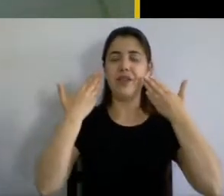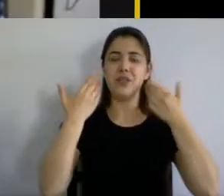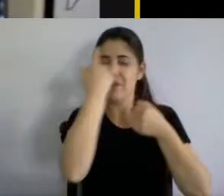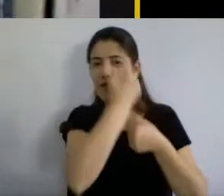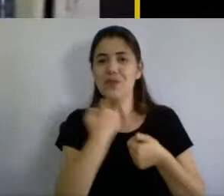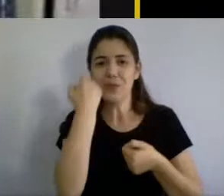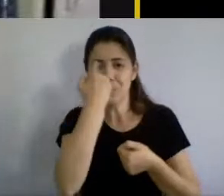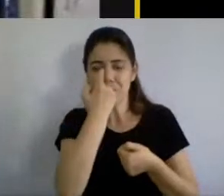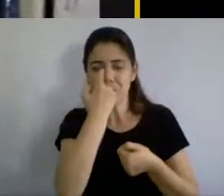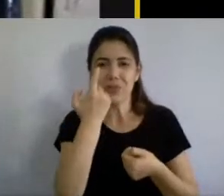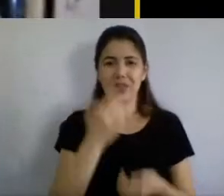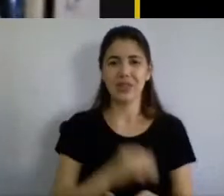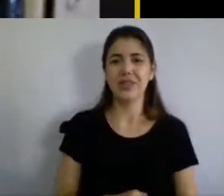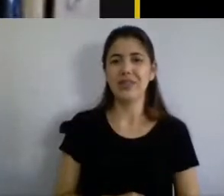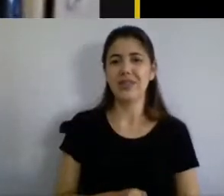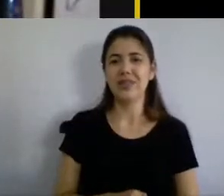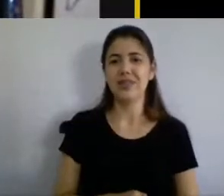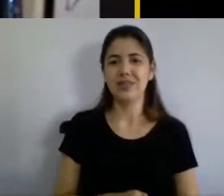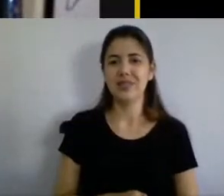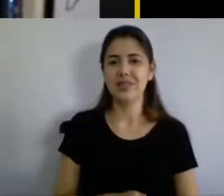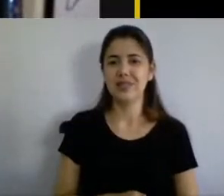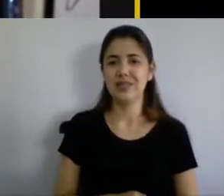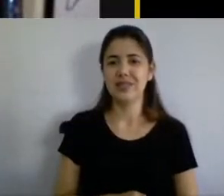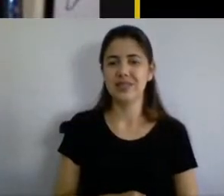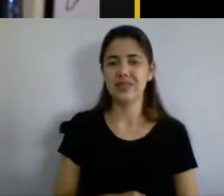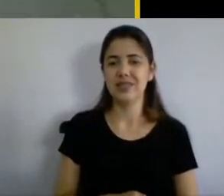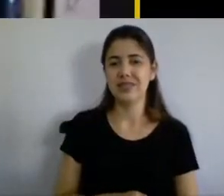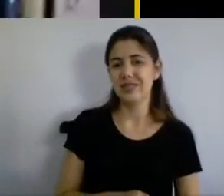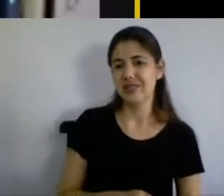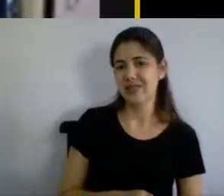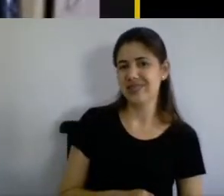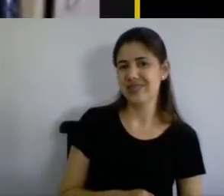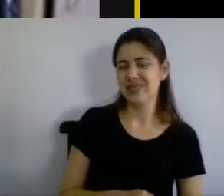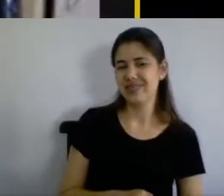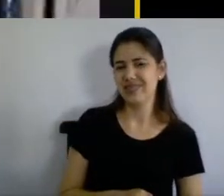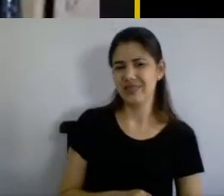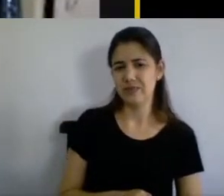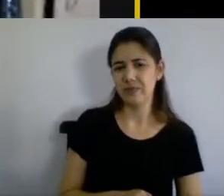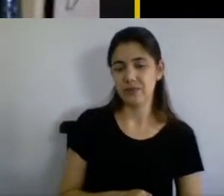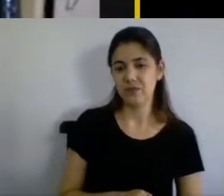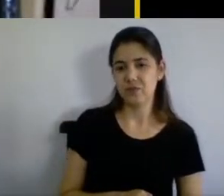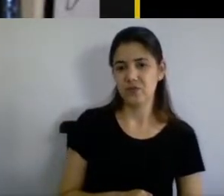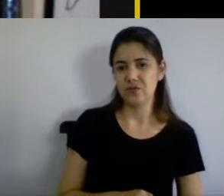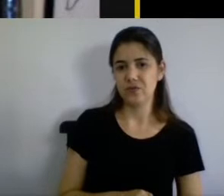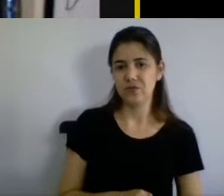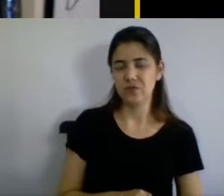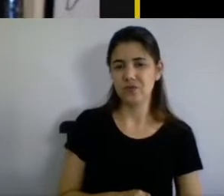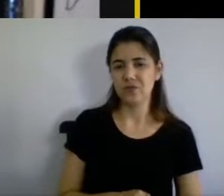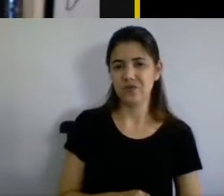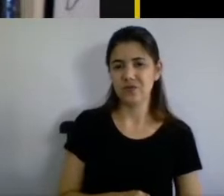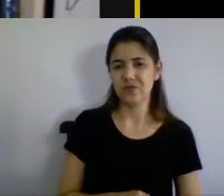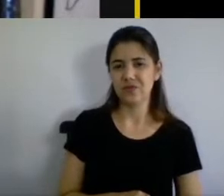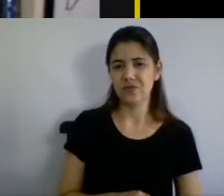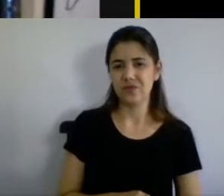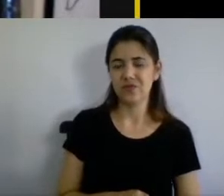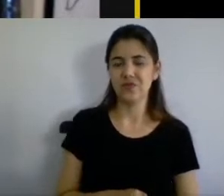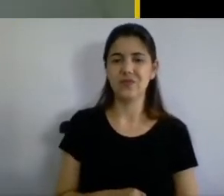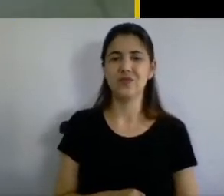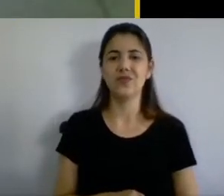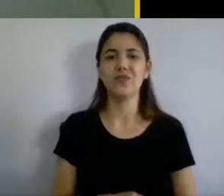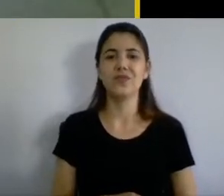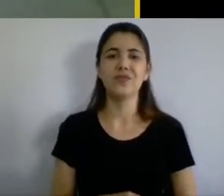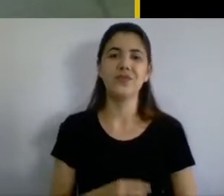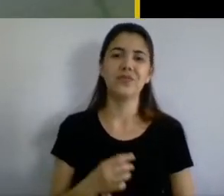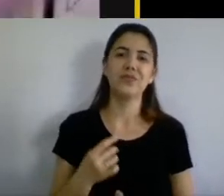pouco. Estamos cortando cabeças. Somaton, como diz um grego. Né? A carga deve